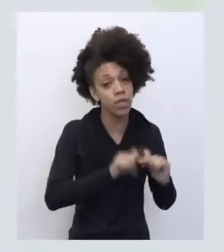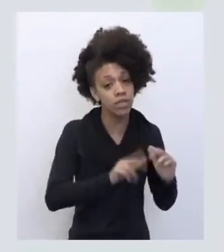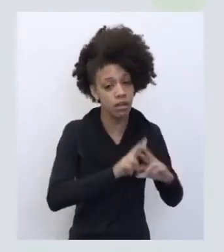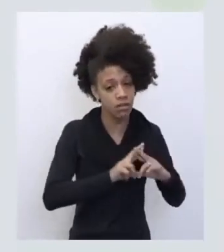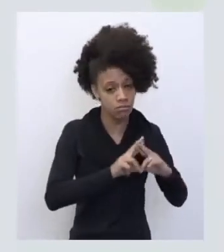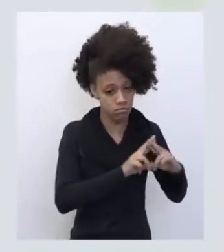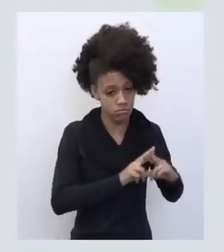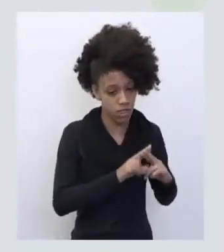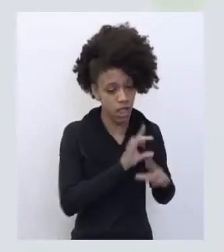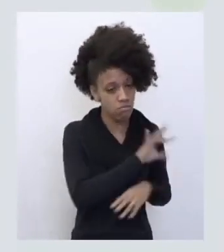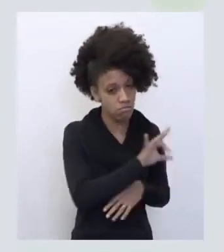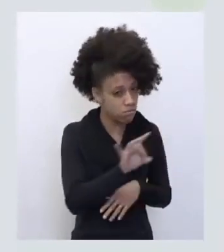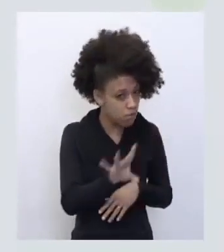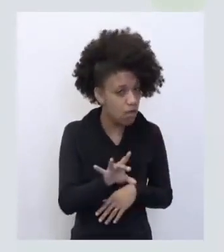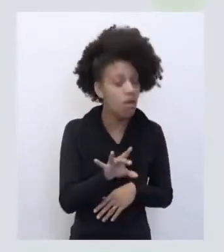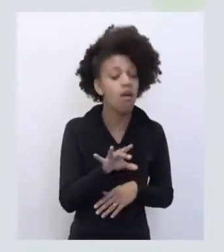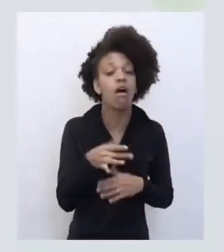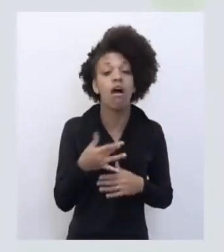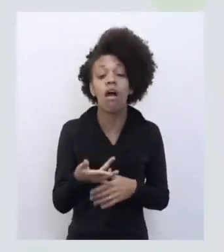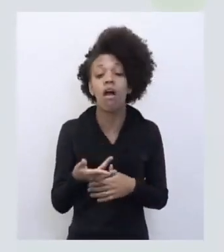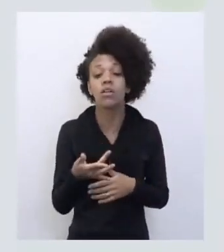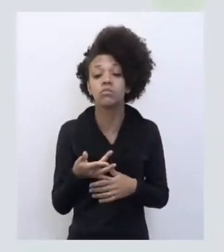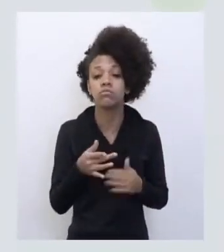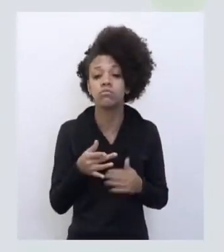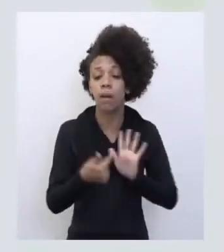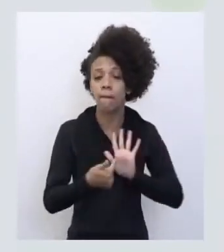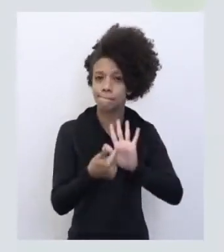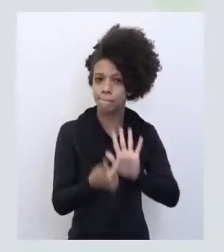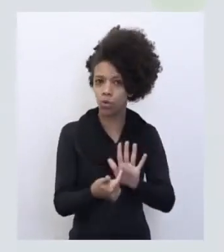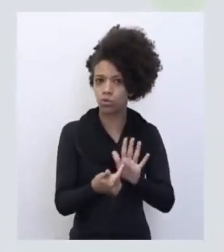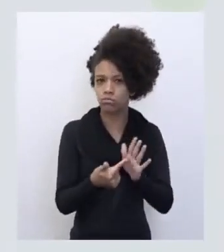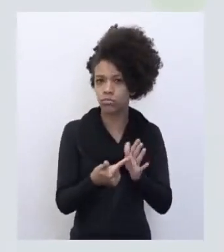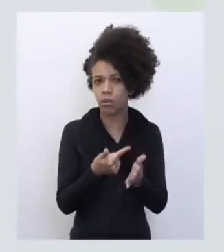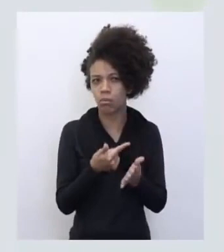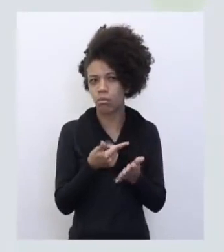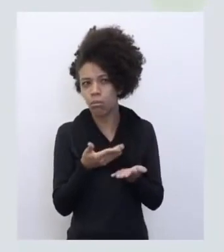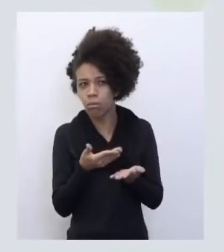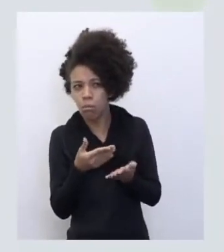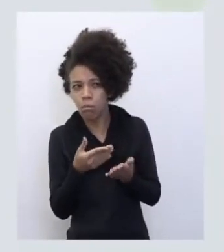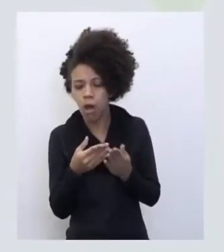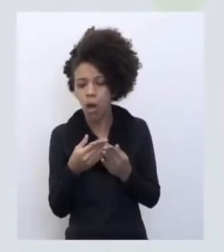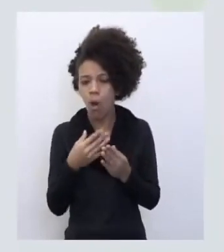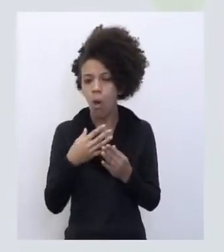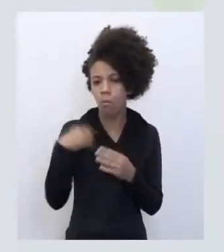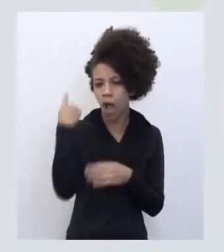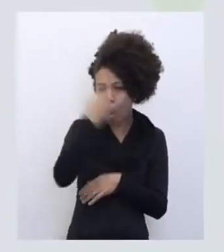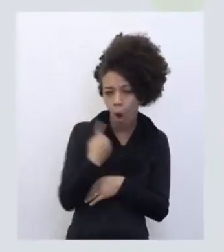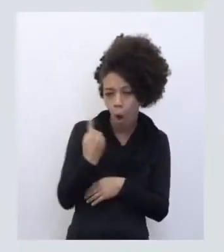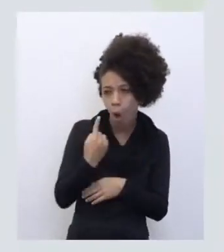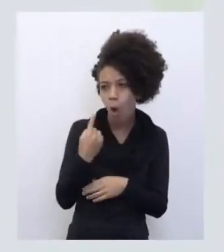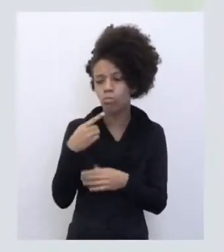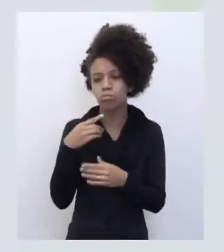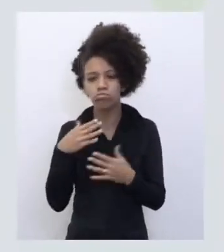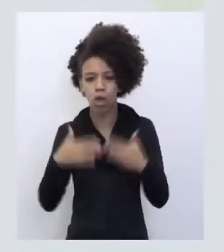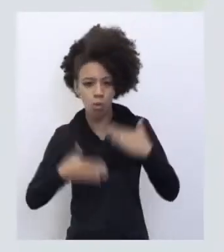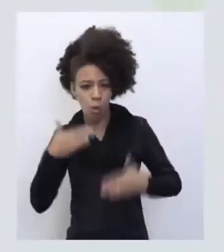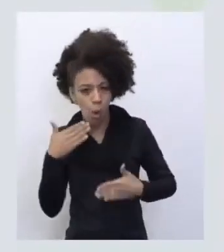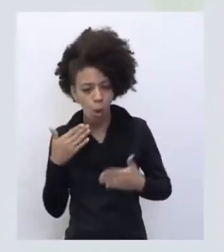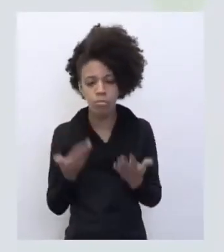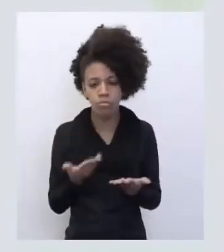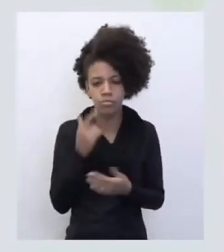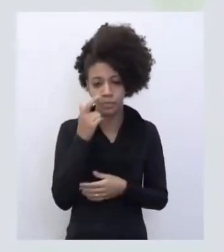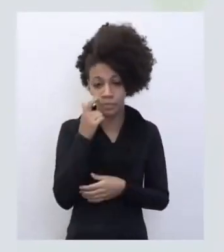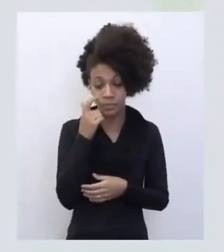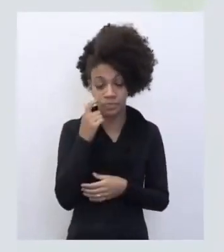seus determinados formatos, eles nos apontam para um focinho, para uma cabeça ou para alguma parte específica do boneco.